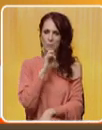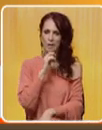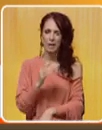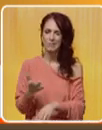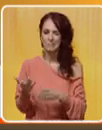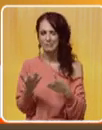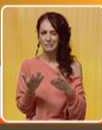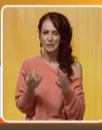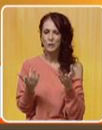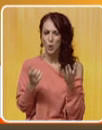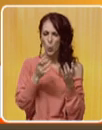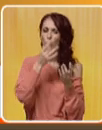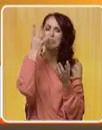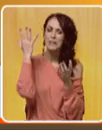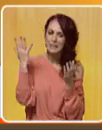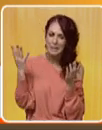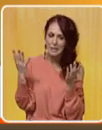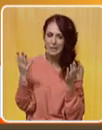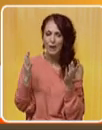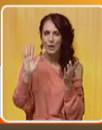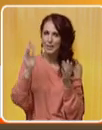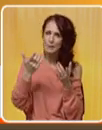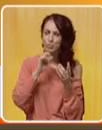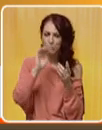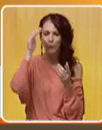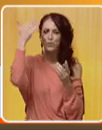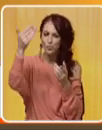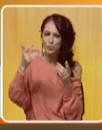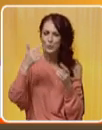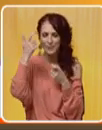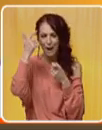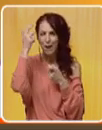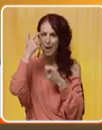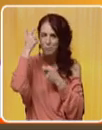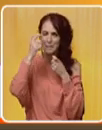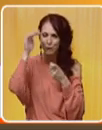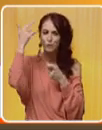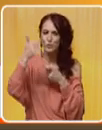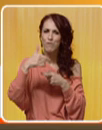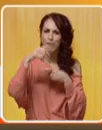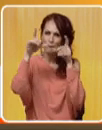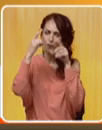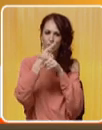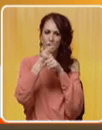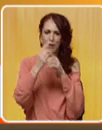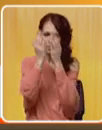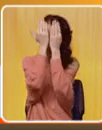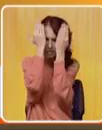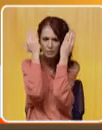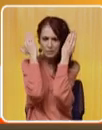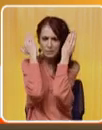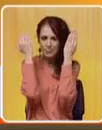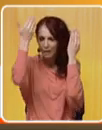Premonição de que um dia seria fotografado várias vezes fotografado várias vez mas o cabelinho nota-se mais